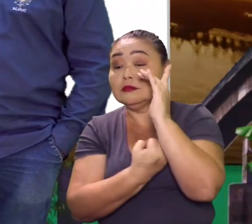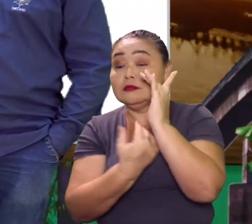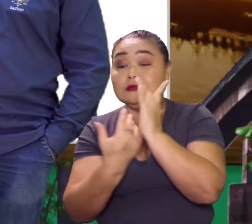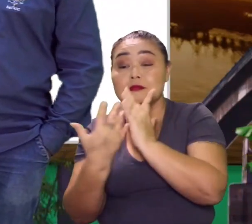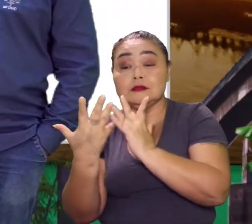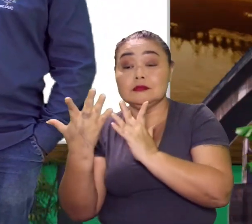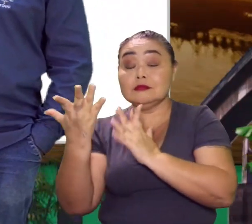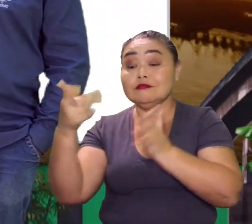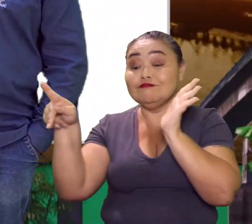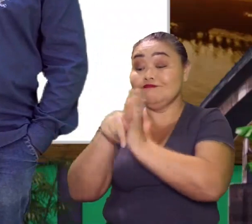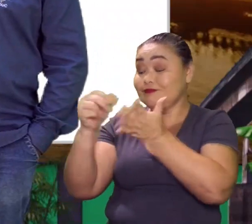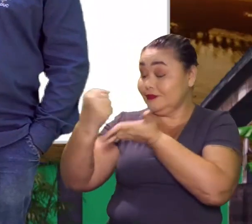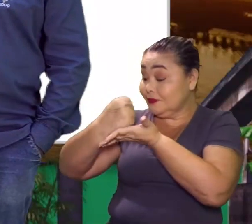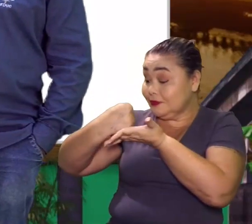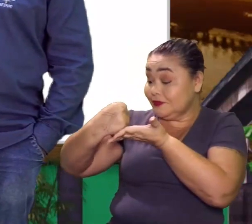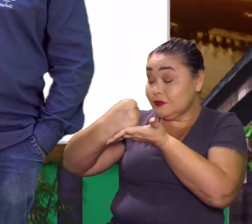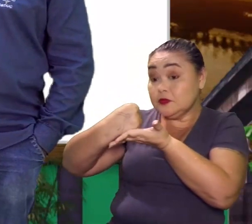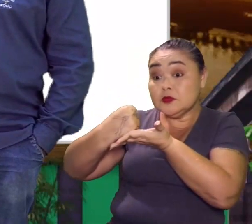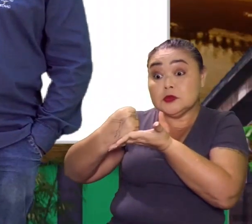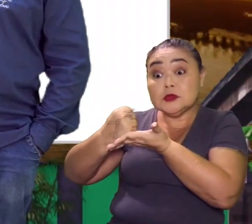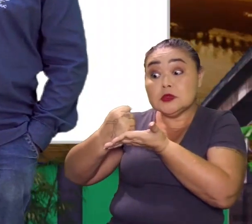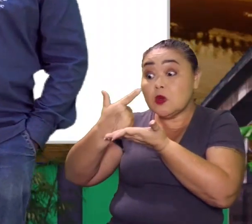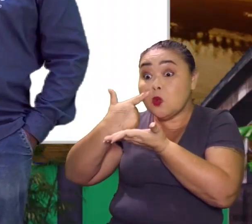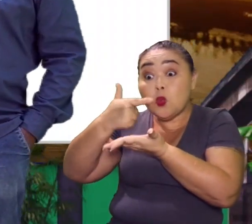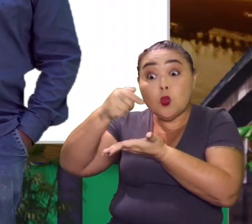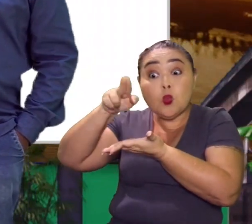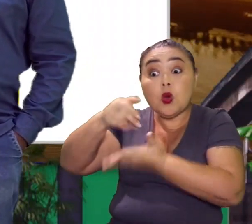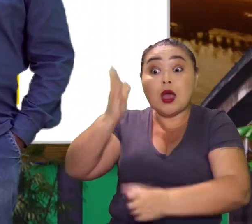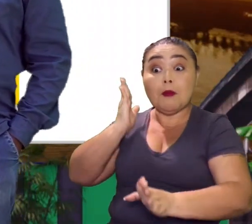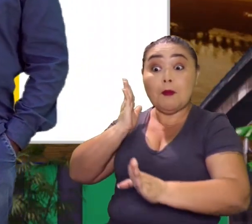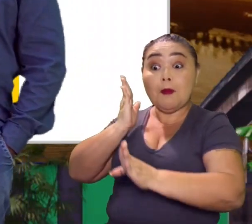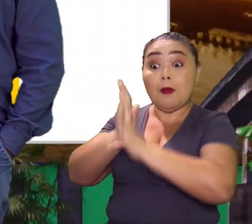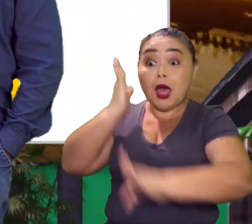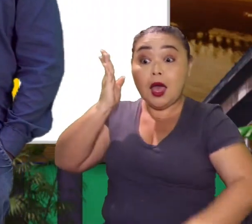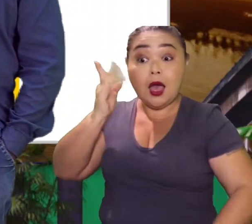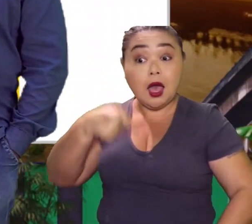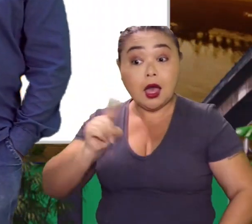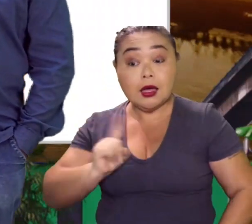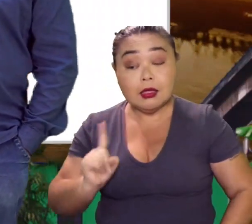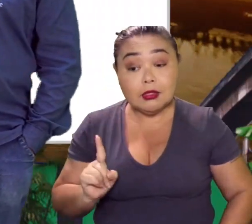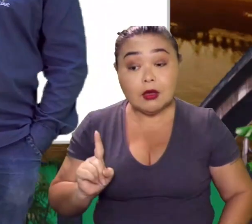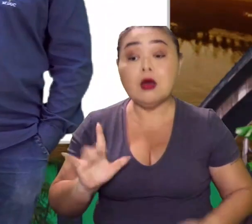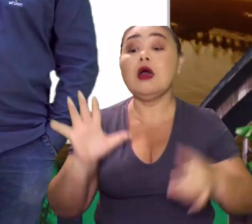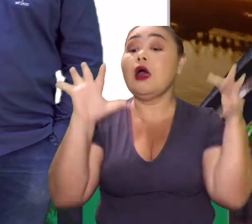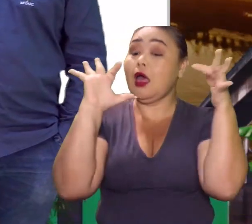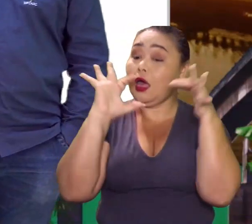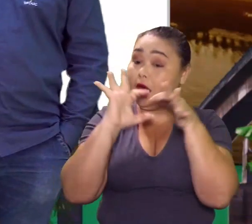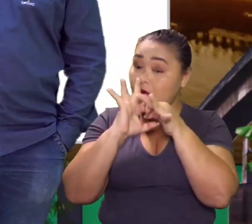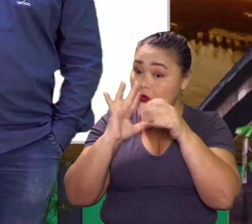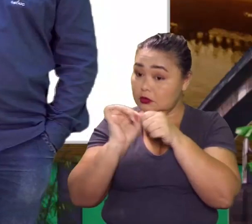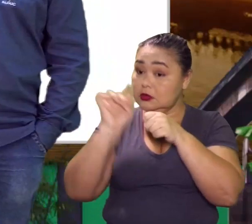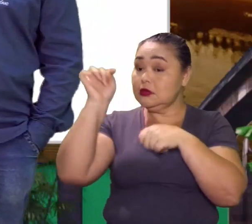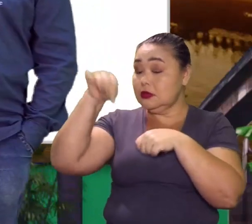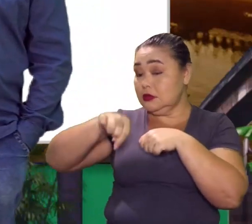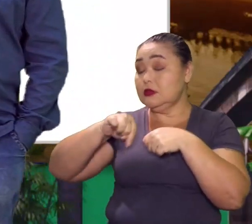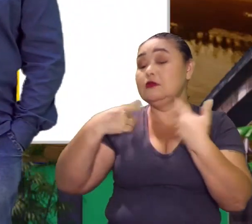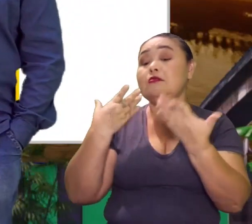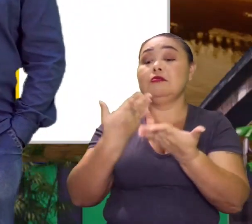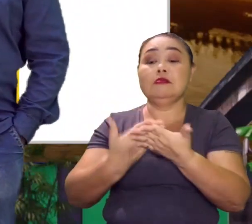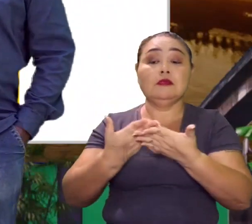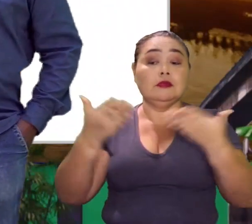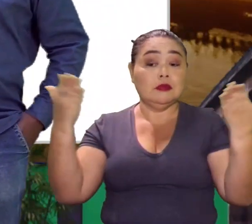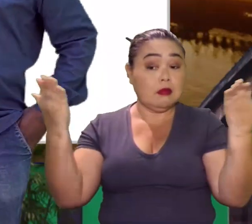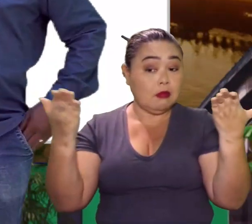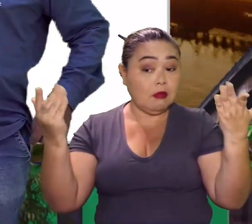medicinais que sequer foram descobertas, que é o contexto, inclusive, da nossa aula de hoje, falar.